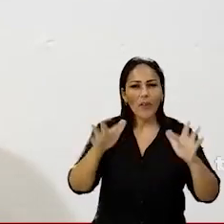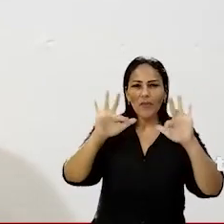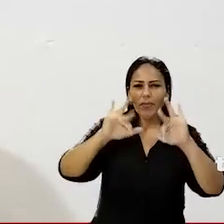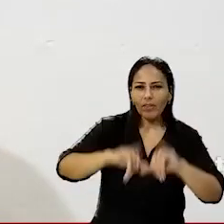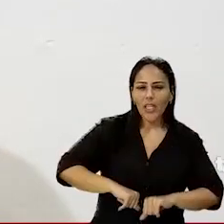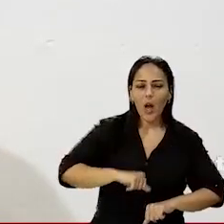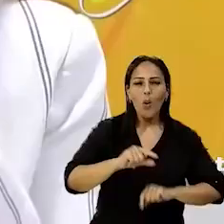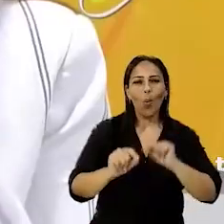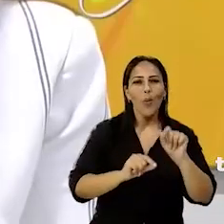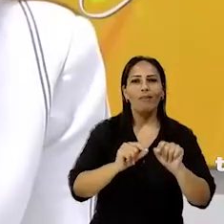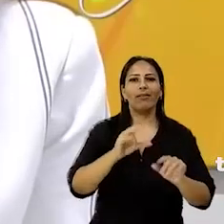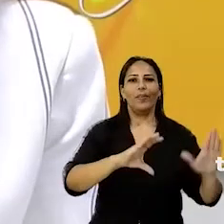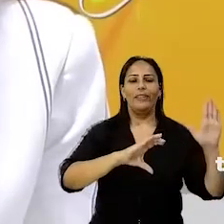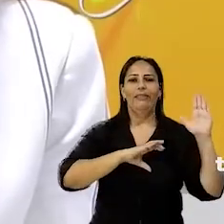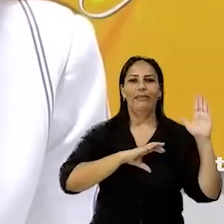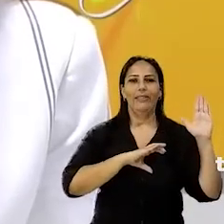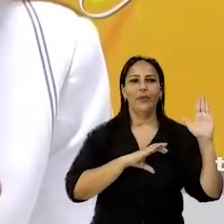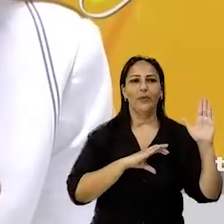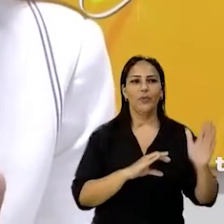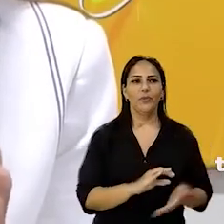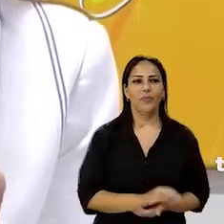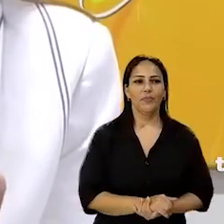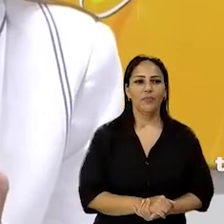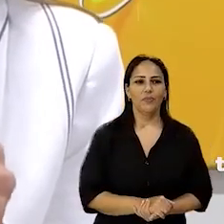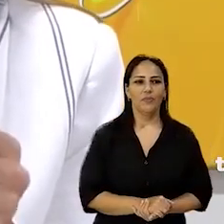finais vai ser o candidato...